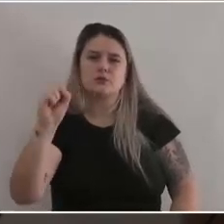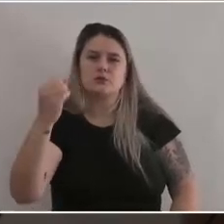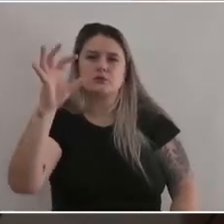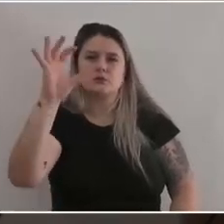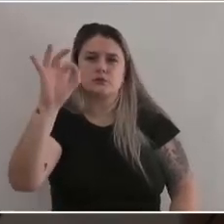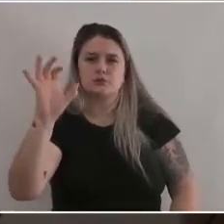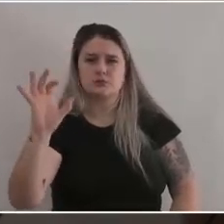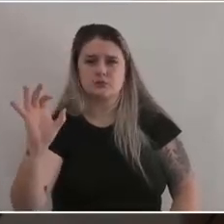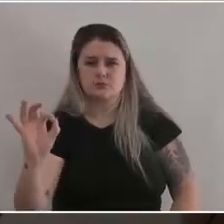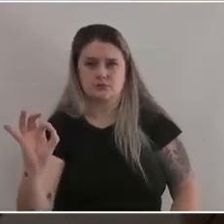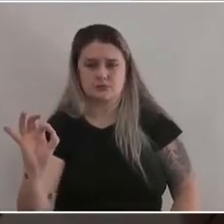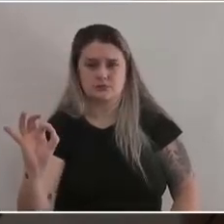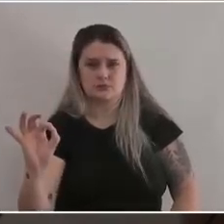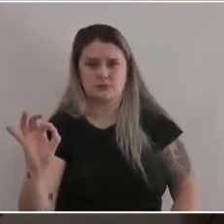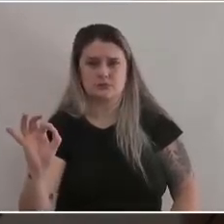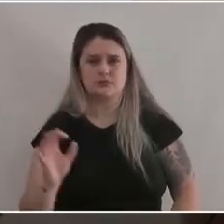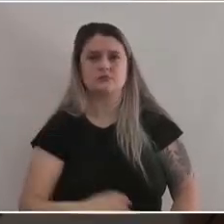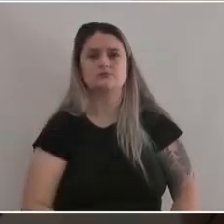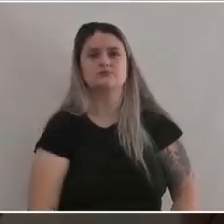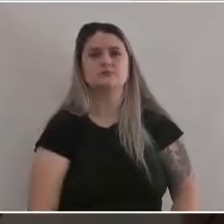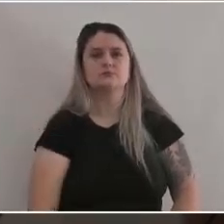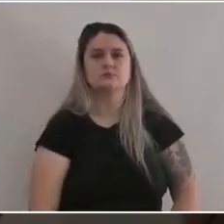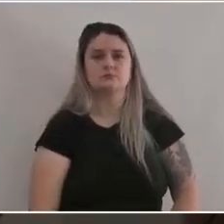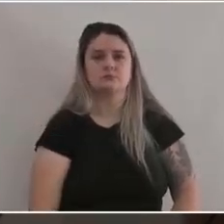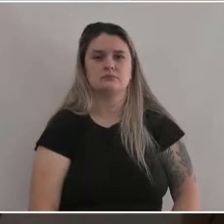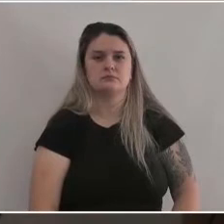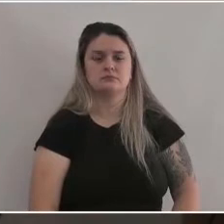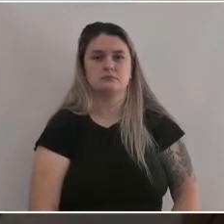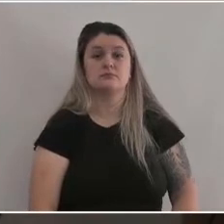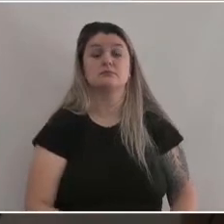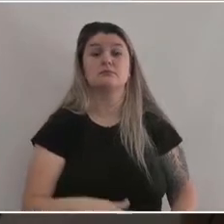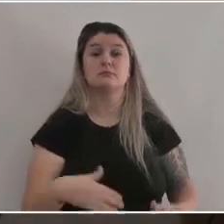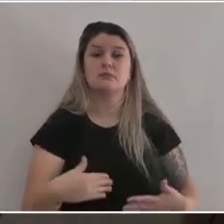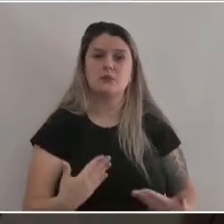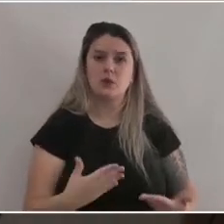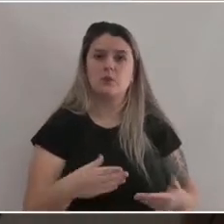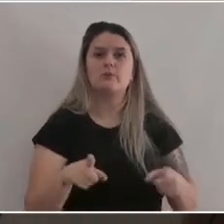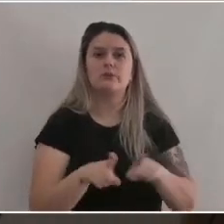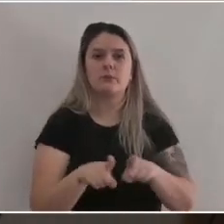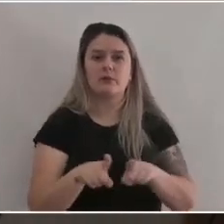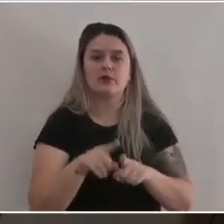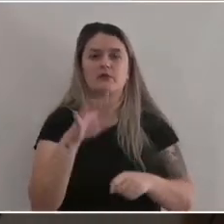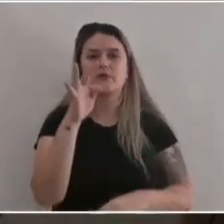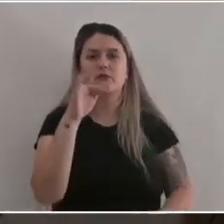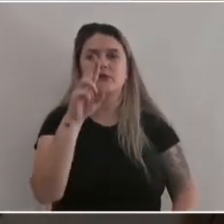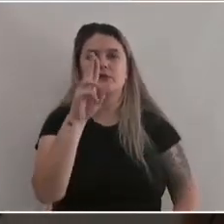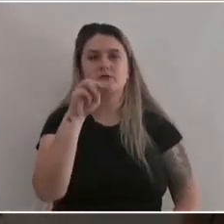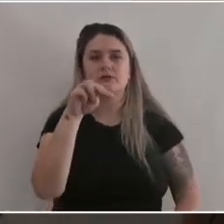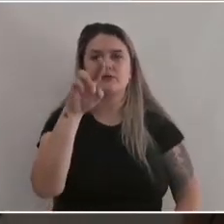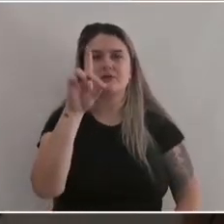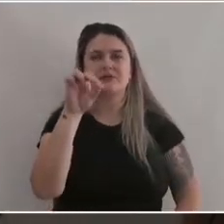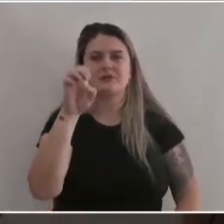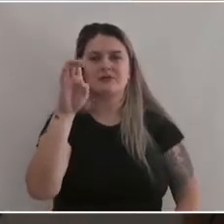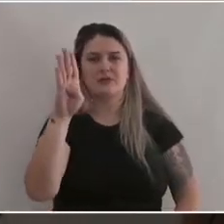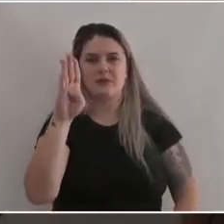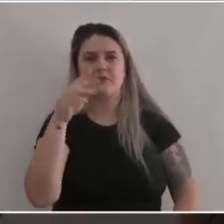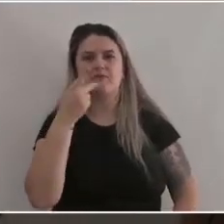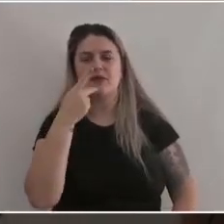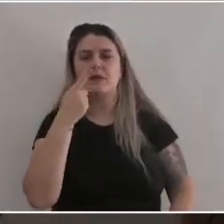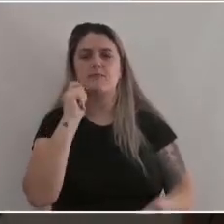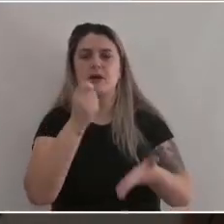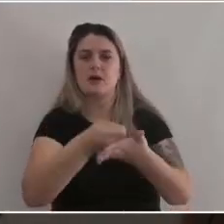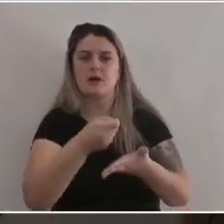98,48% do total arrecadado. Então, no mínimo, também no Fundeb, exige-se que seja gasto com folha